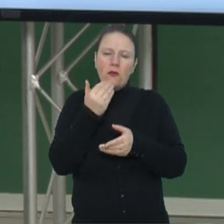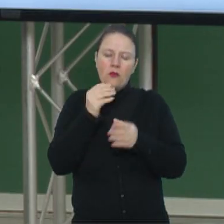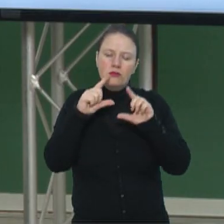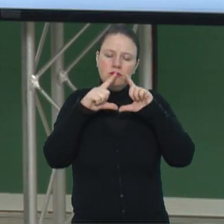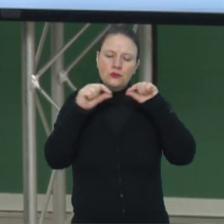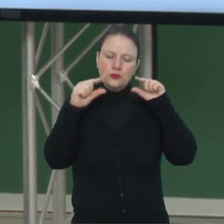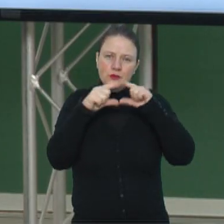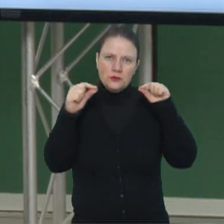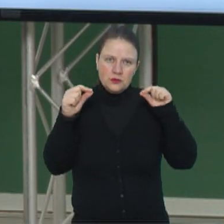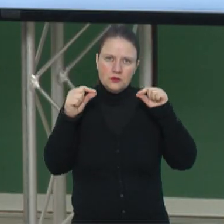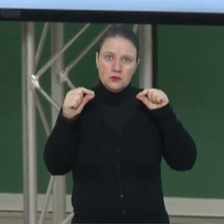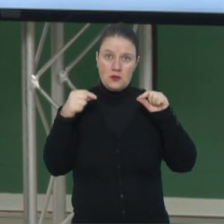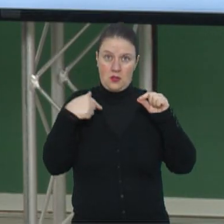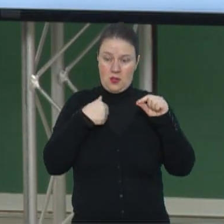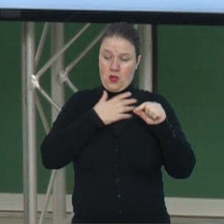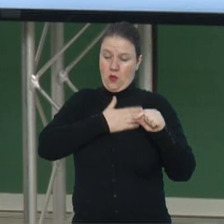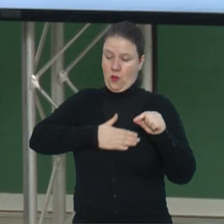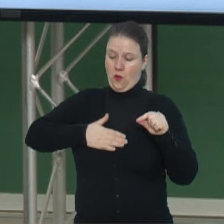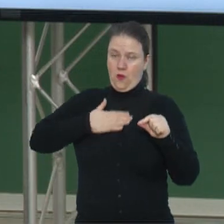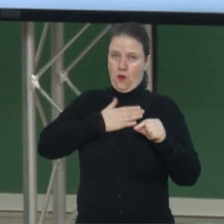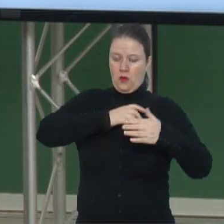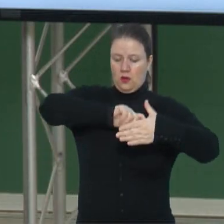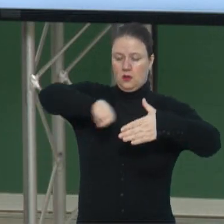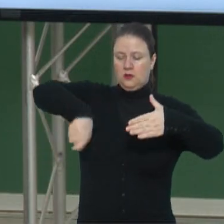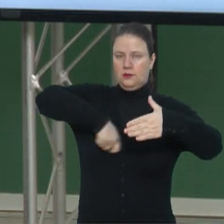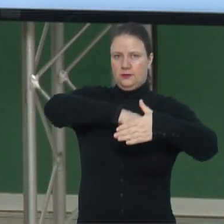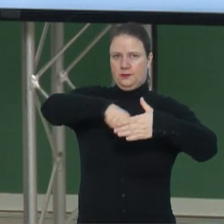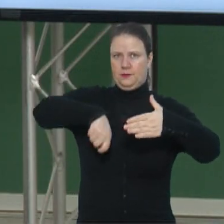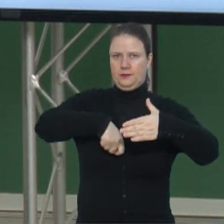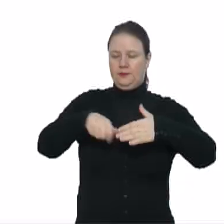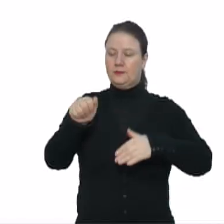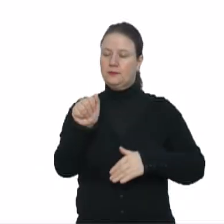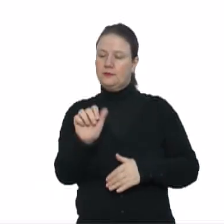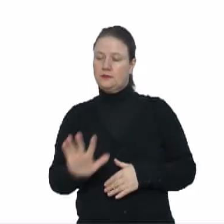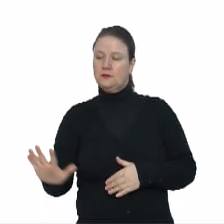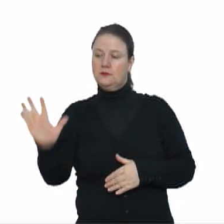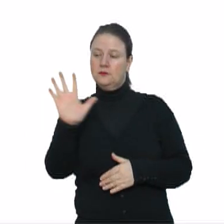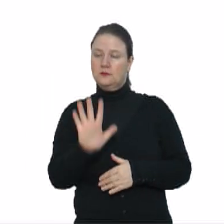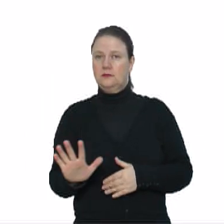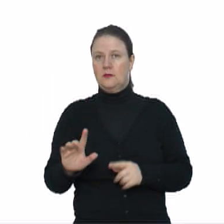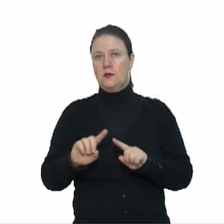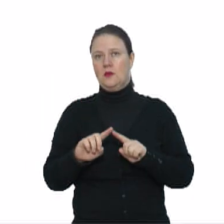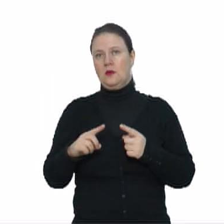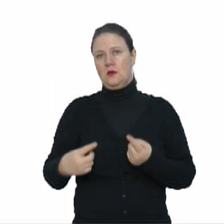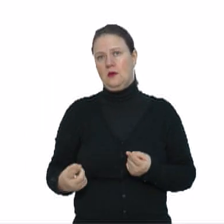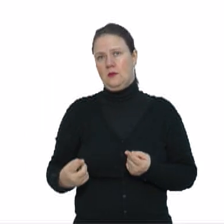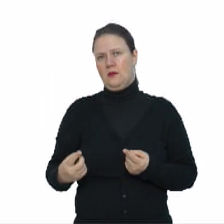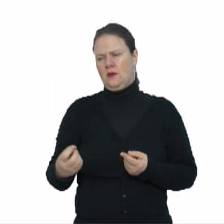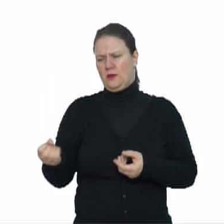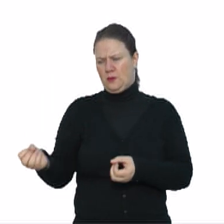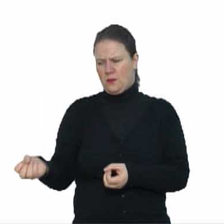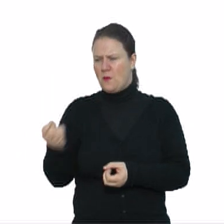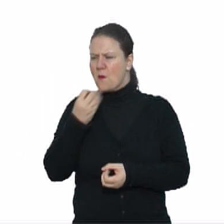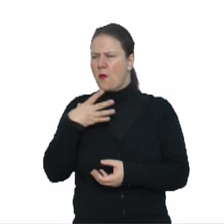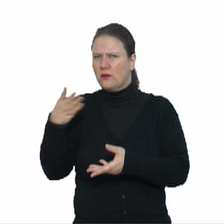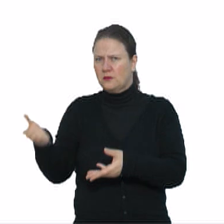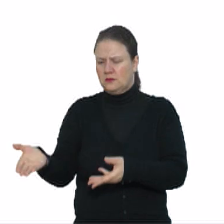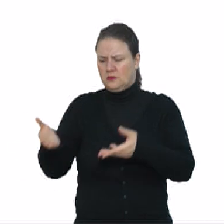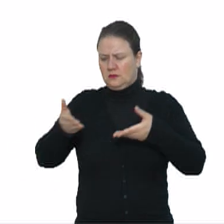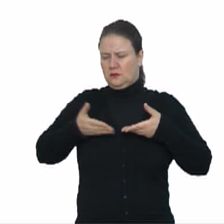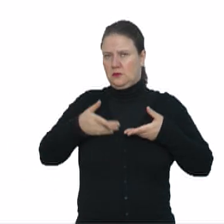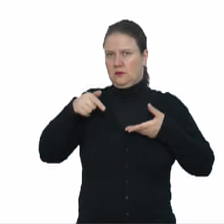eu gosto da cozinha asiática, mas os asiáticos não são bem-vindos aqui. É uma